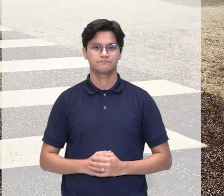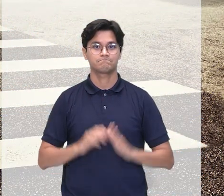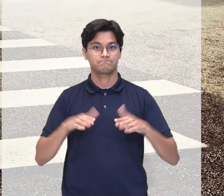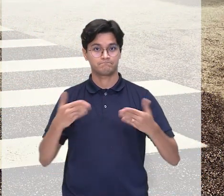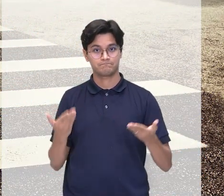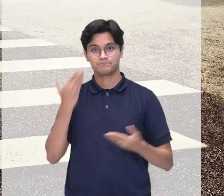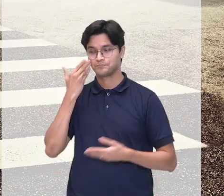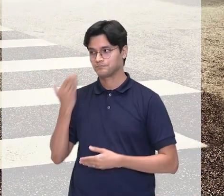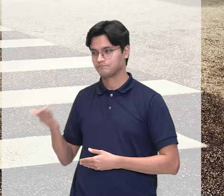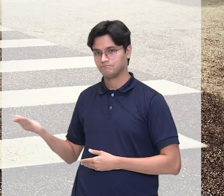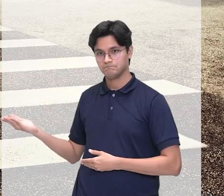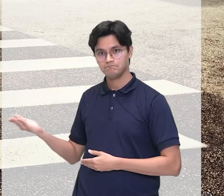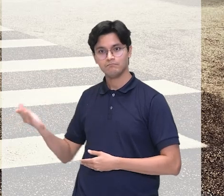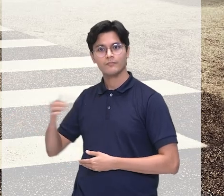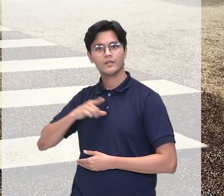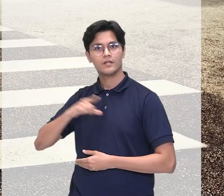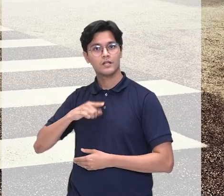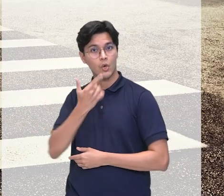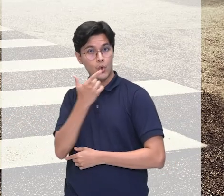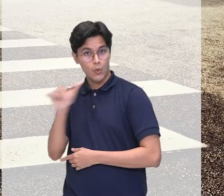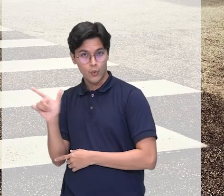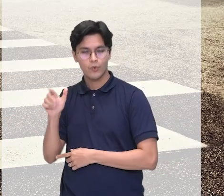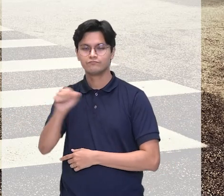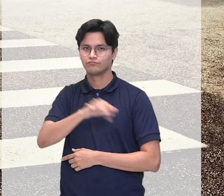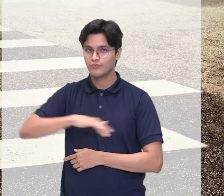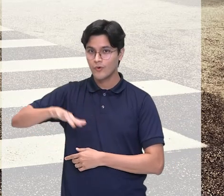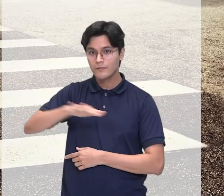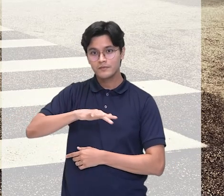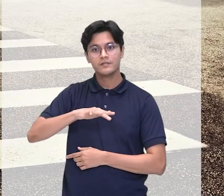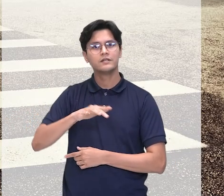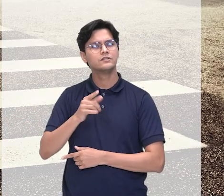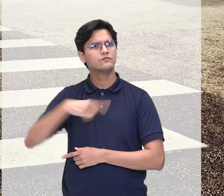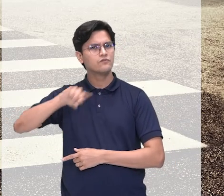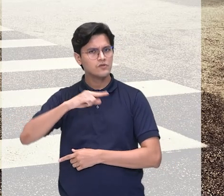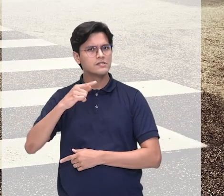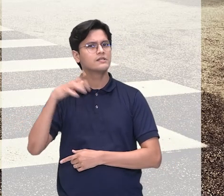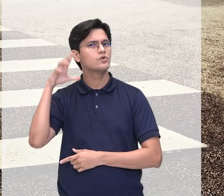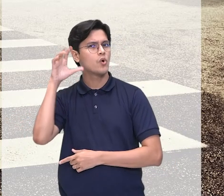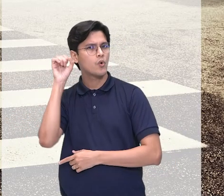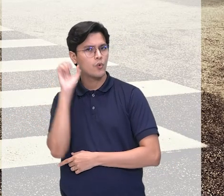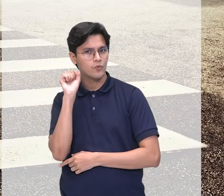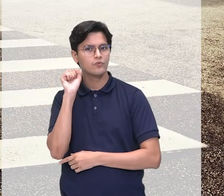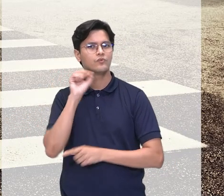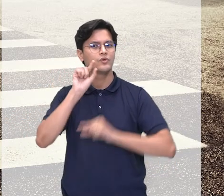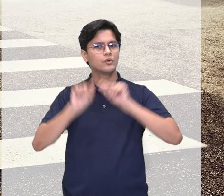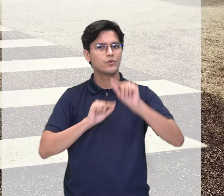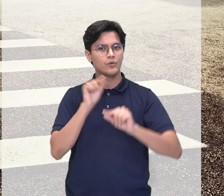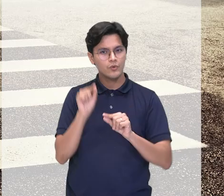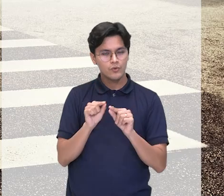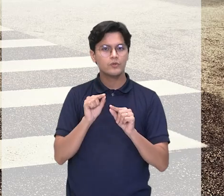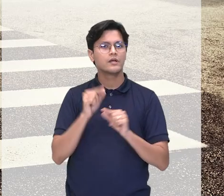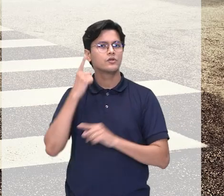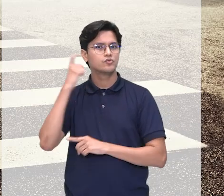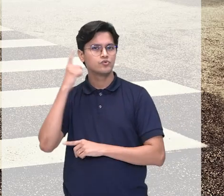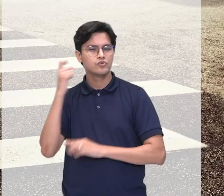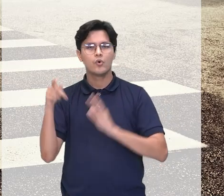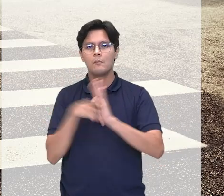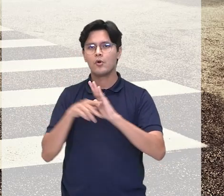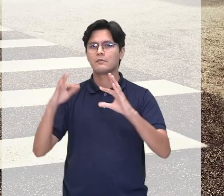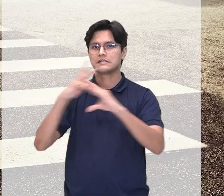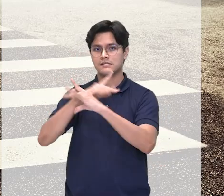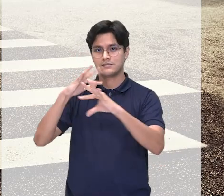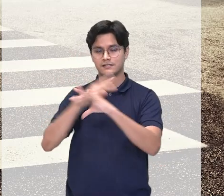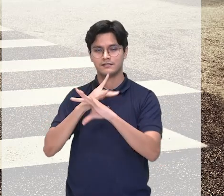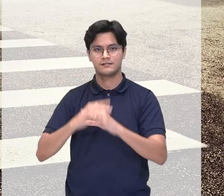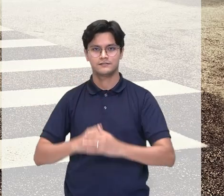Então, aqui nós temos um outro ambiente em que vocês vão ouvir esses ruídos de uma cidade grande.